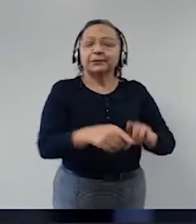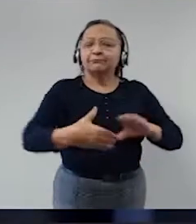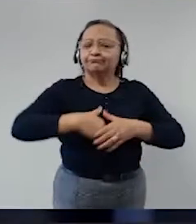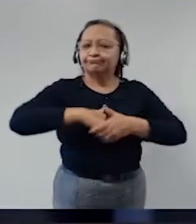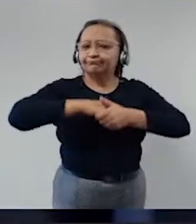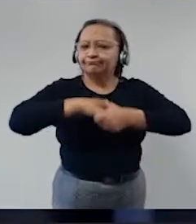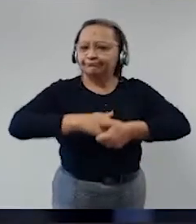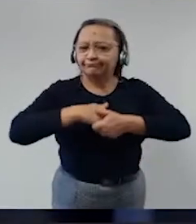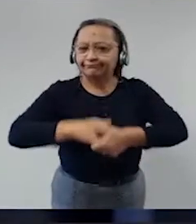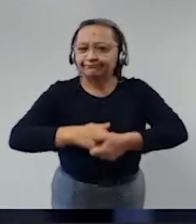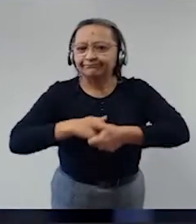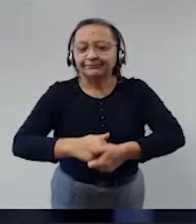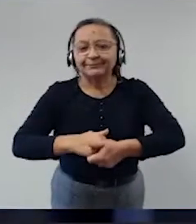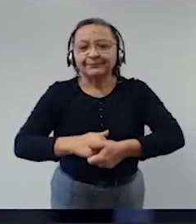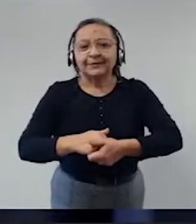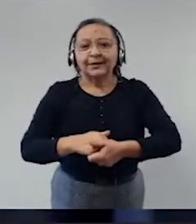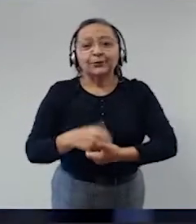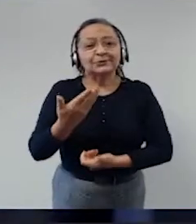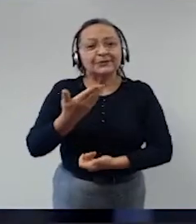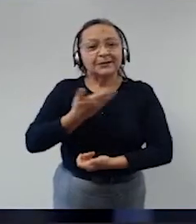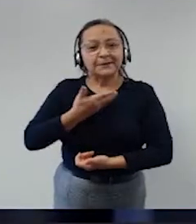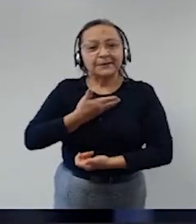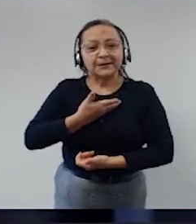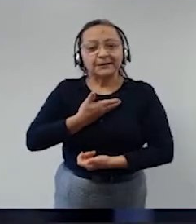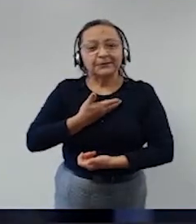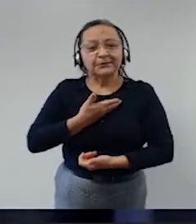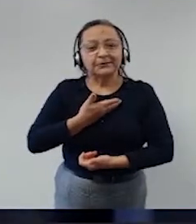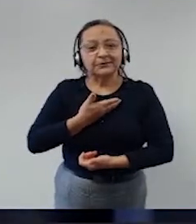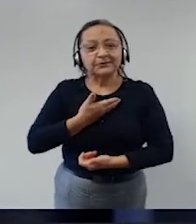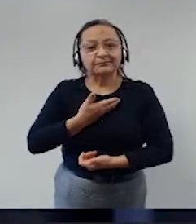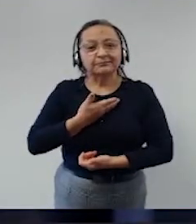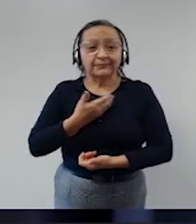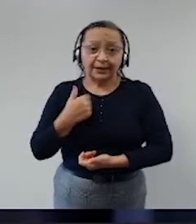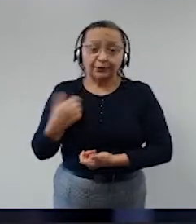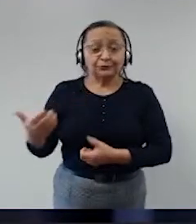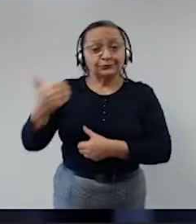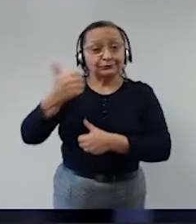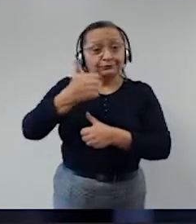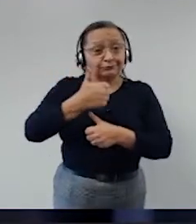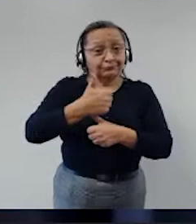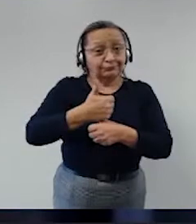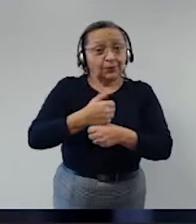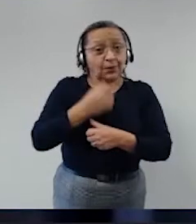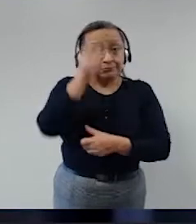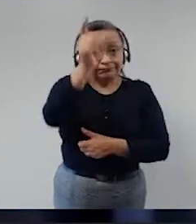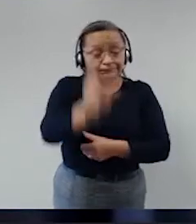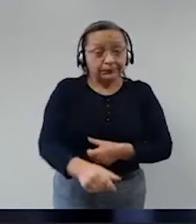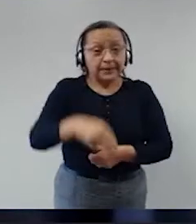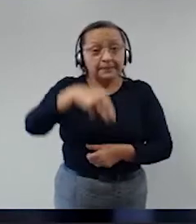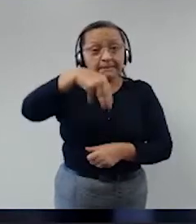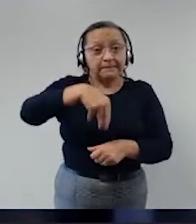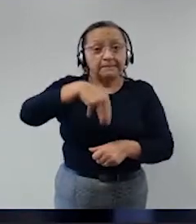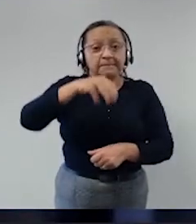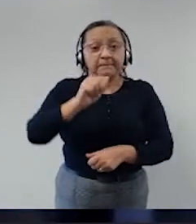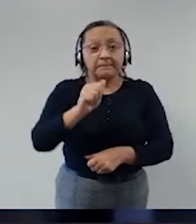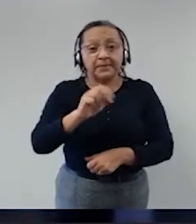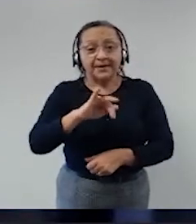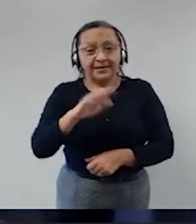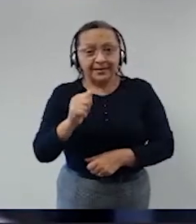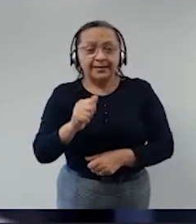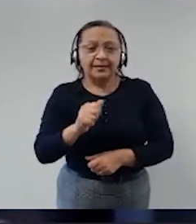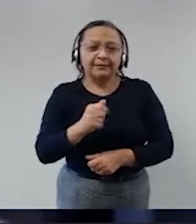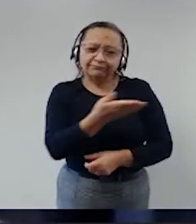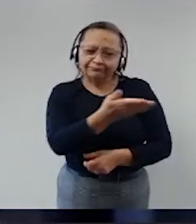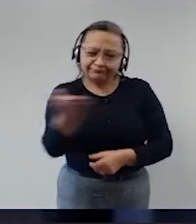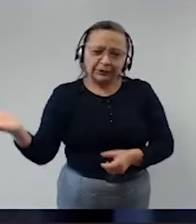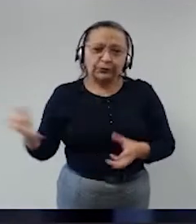Cumprimento aos colegas na pessoa da doutora Maria Cristina Carrion e também desejo a